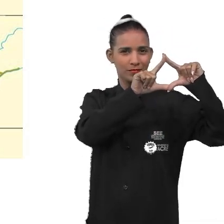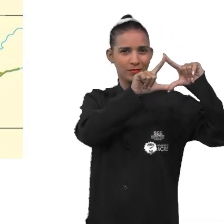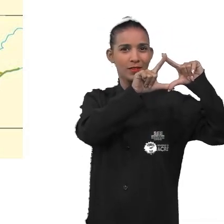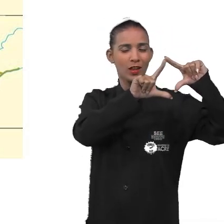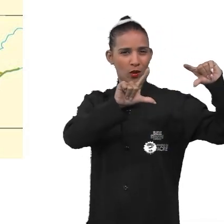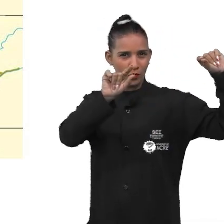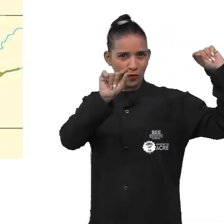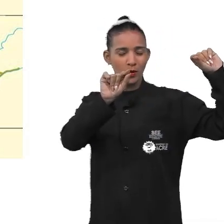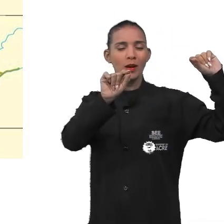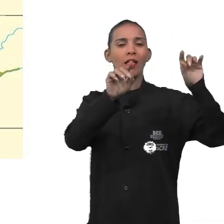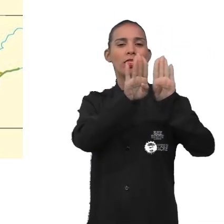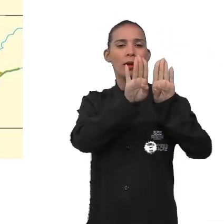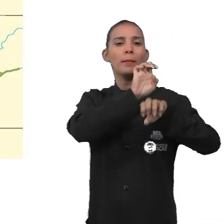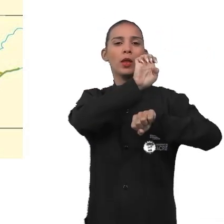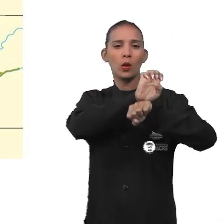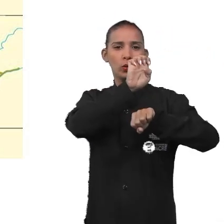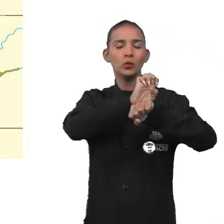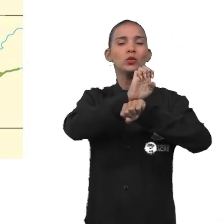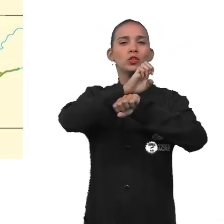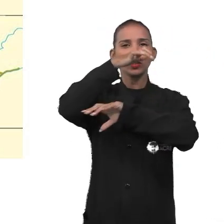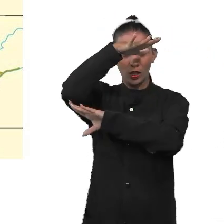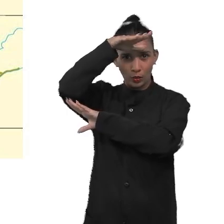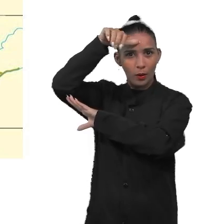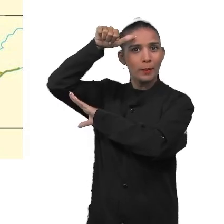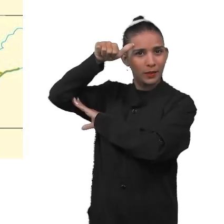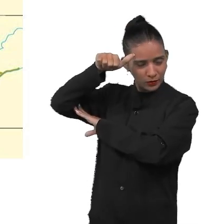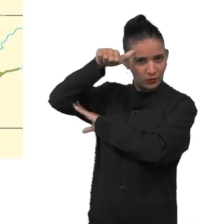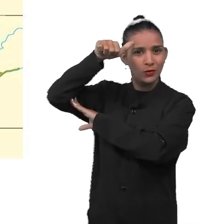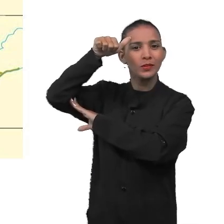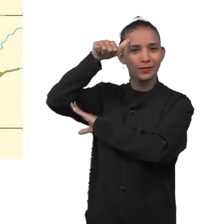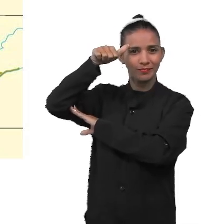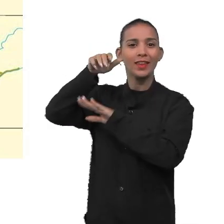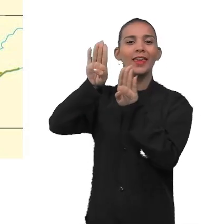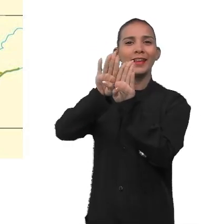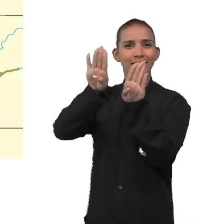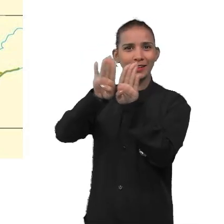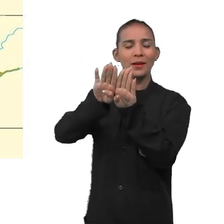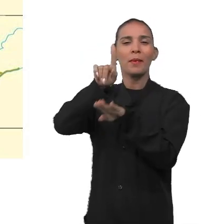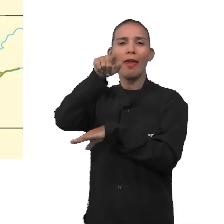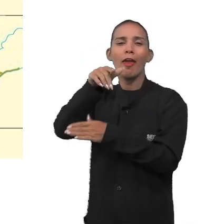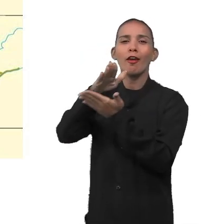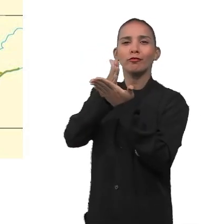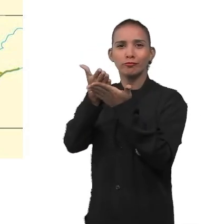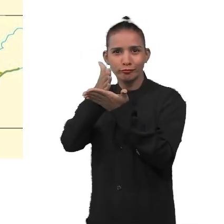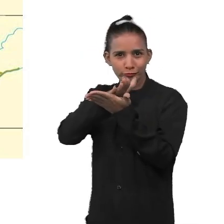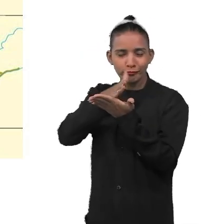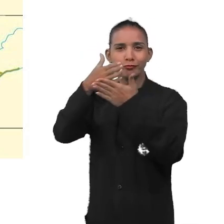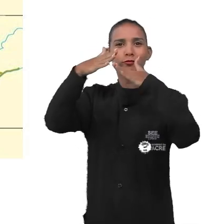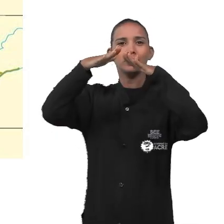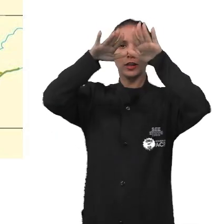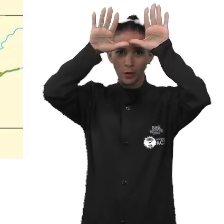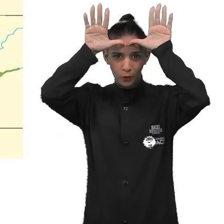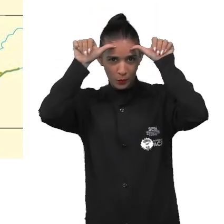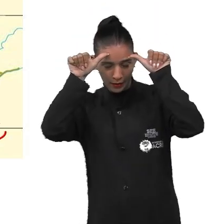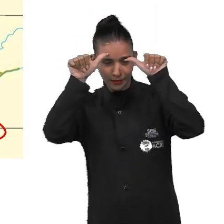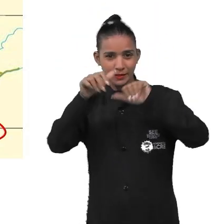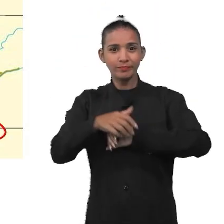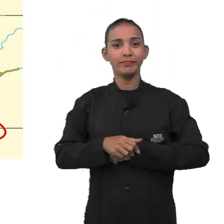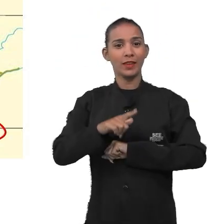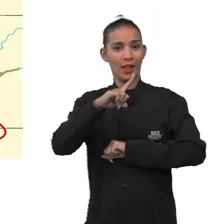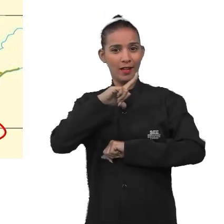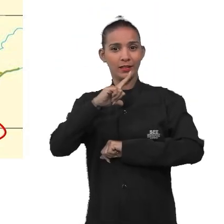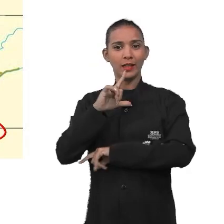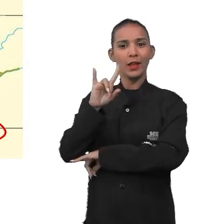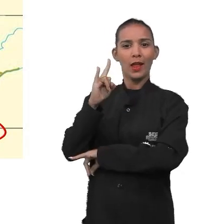o estado do Amazonas, que é um estado no qual o Acre faz fronteira. Aqui nós temos a